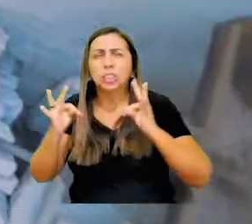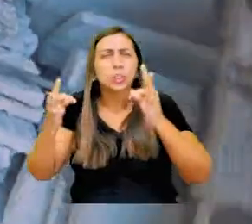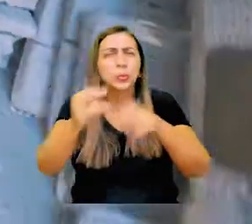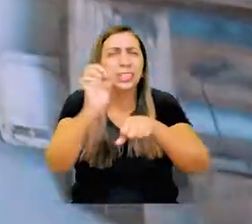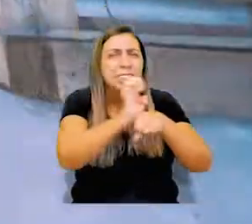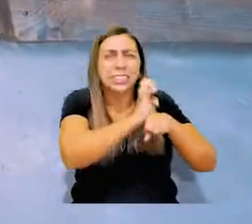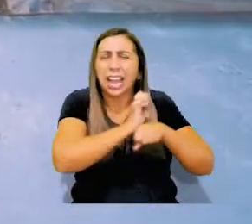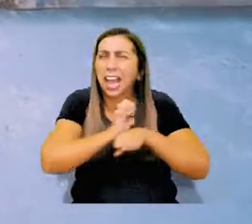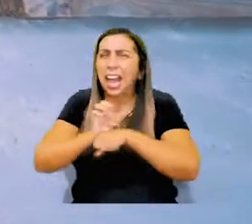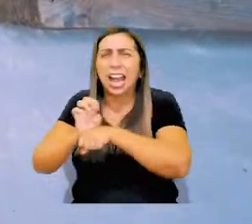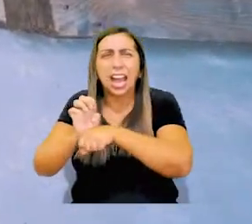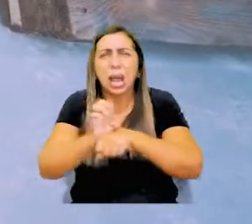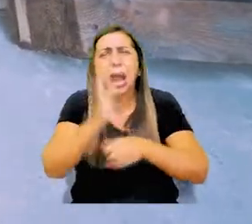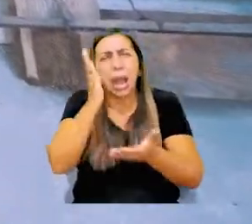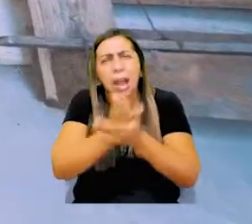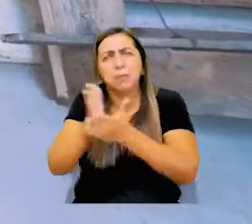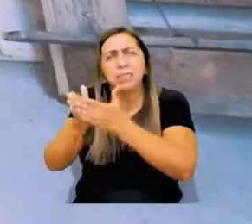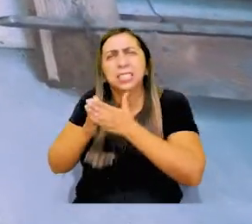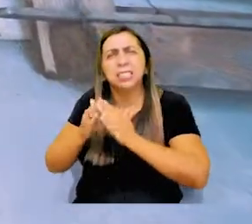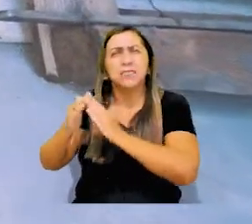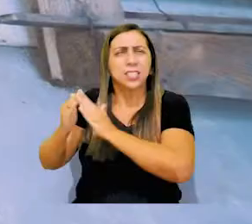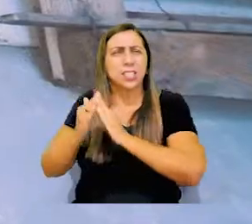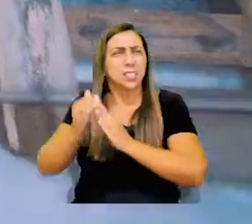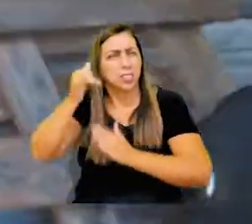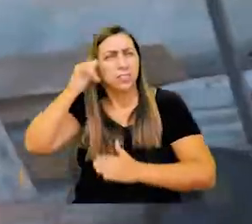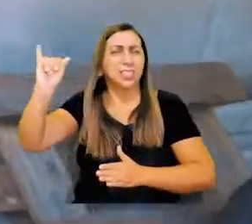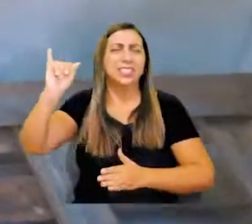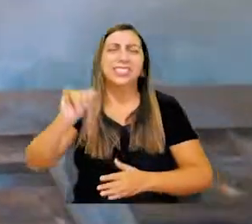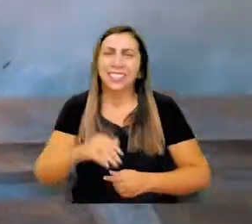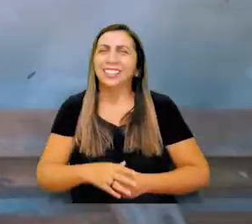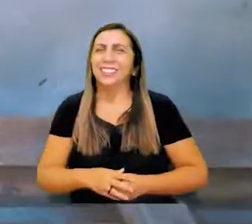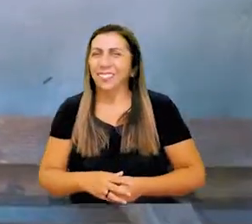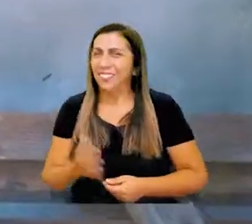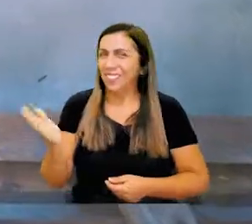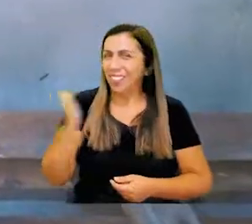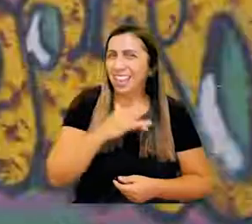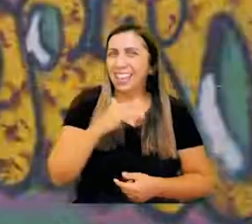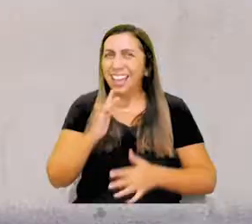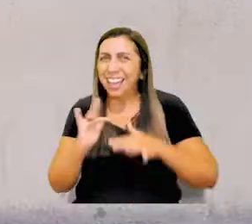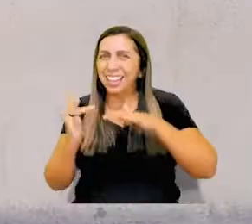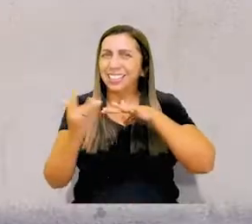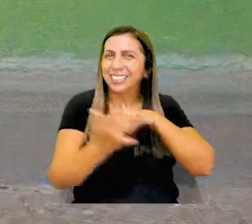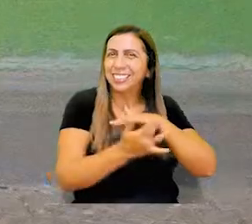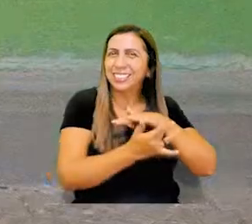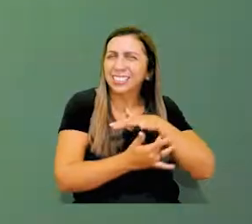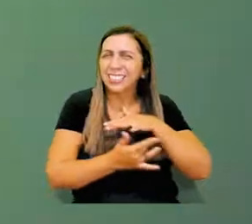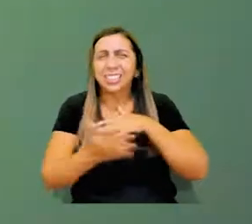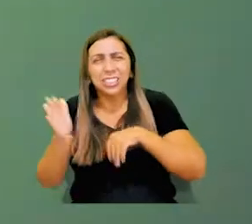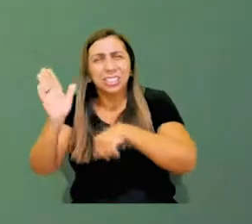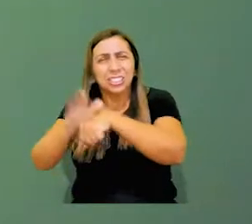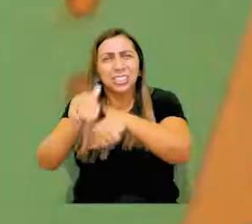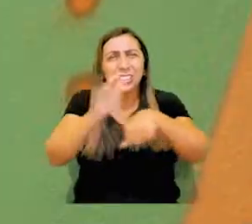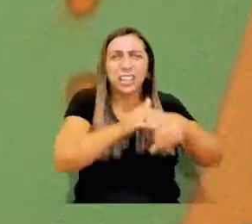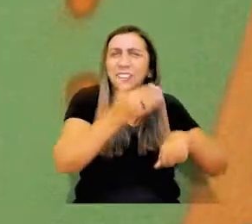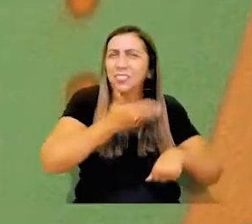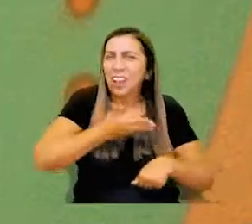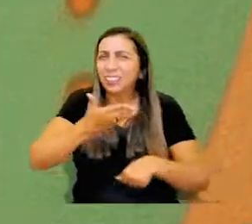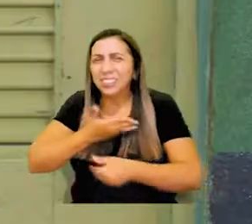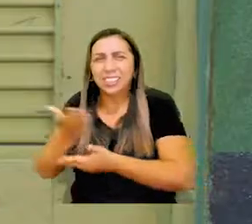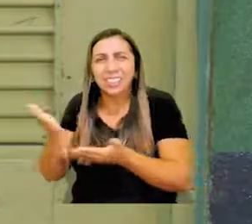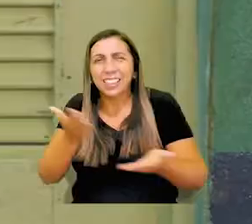estado todinho. Vou parar de pegar a internet do vizinho. Vem pra rede, chama